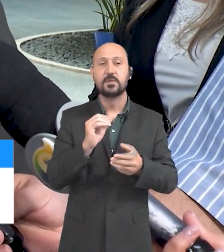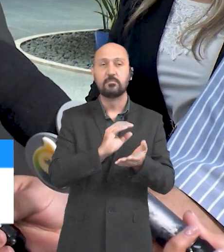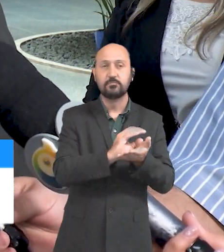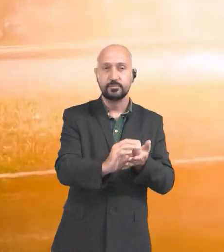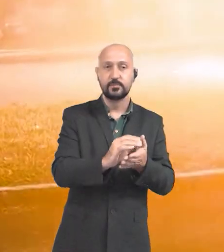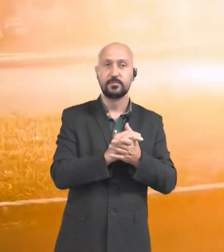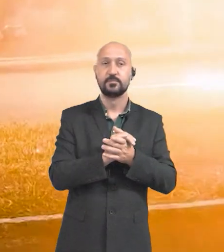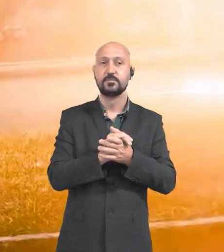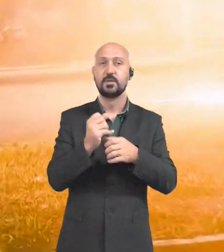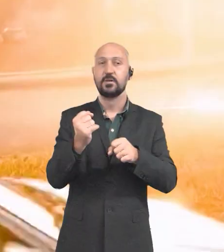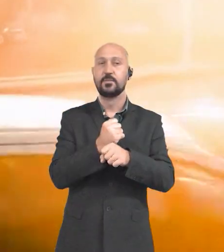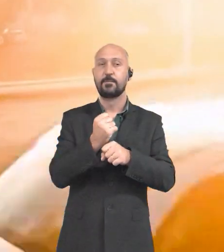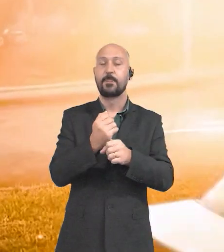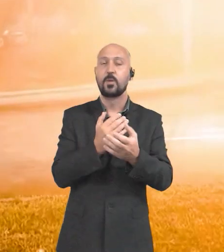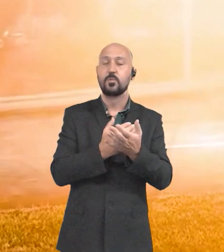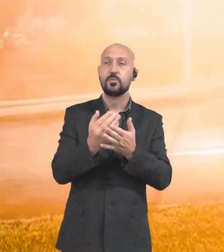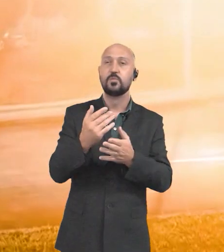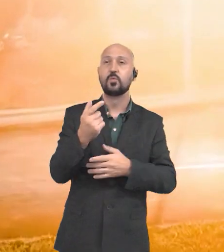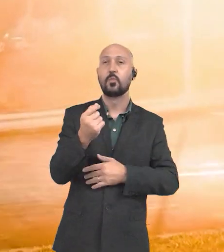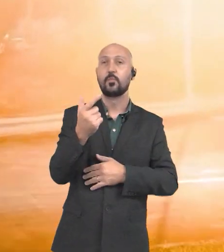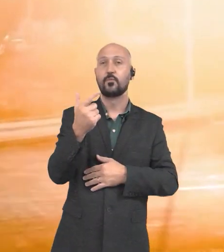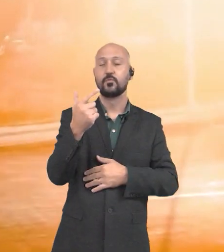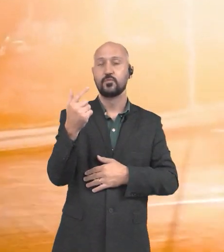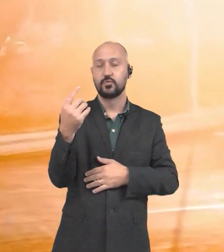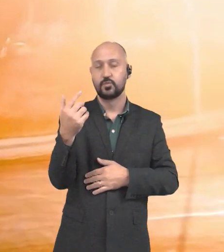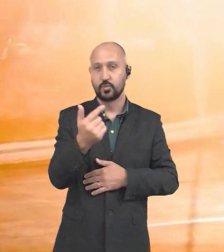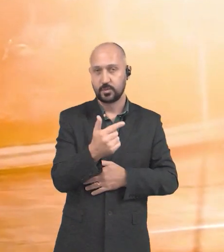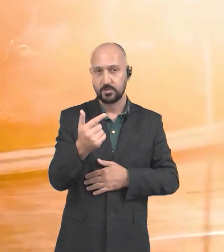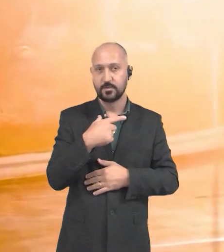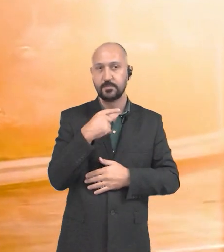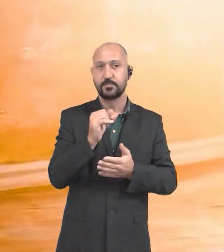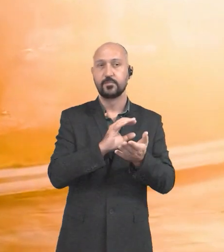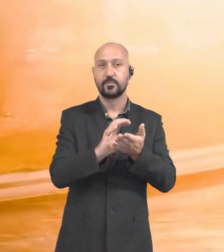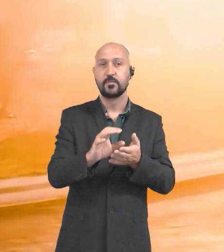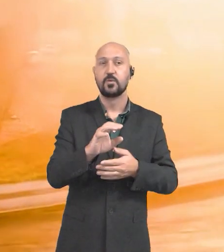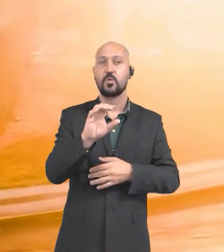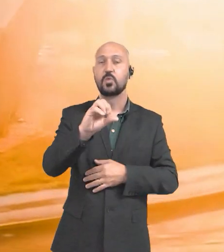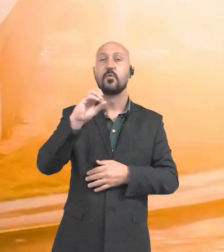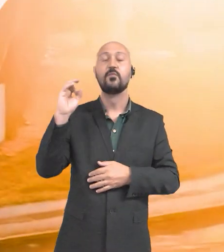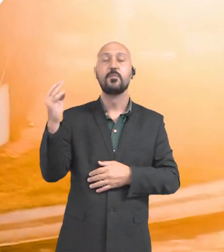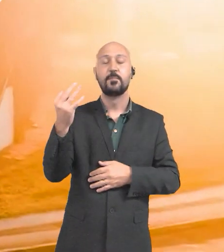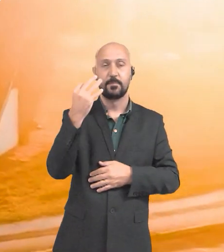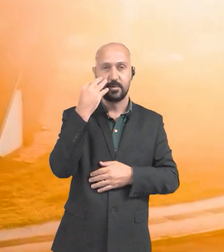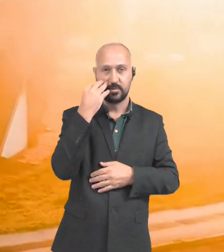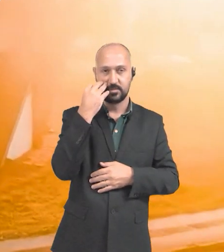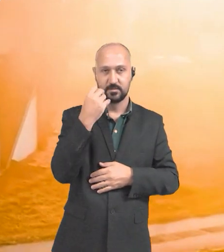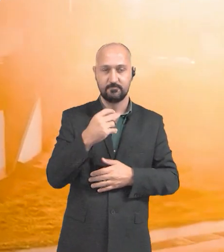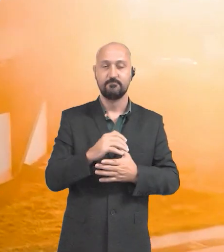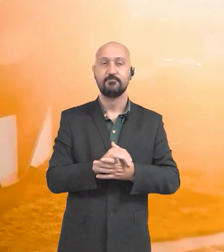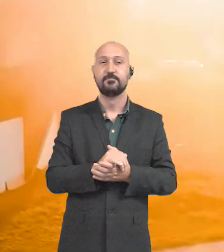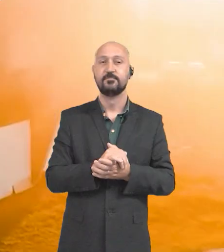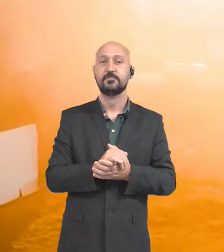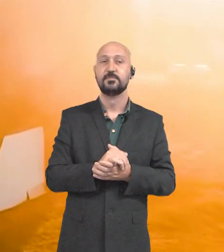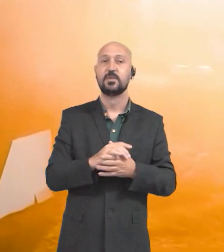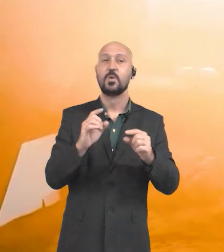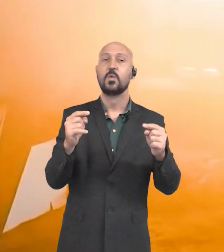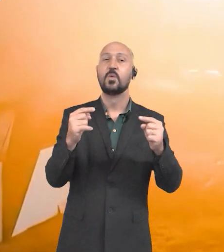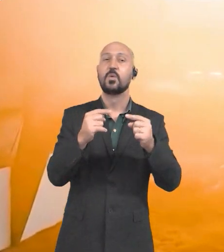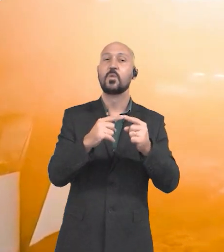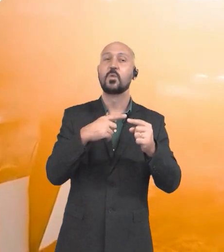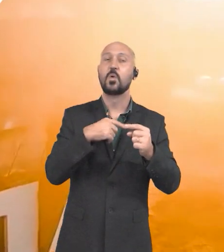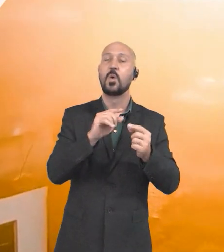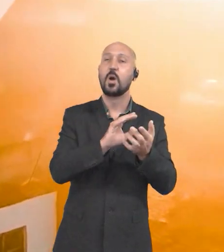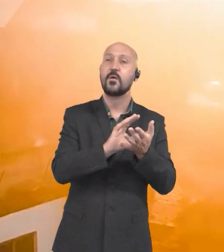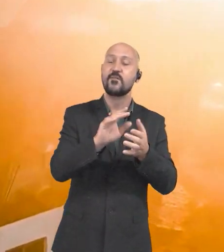precisar aportar. A reforma do Morenão teve início em 2022 com investimento de quase 9,5 milhões de reais,